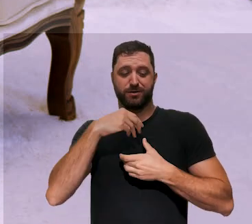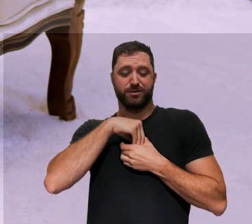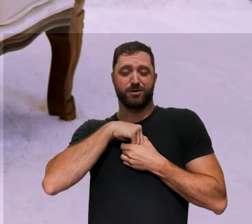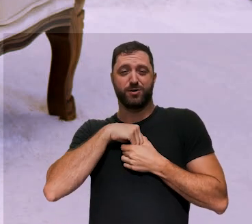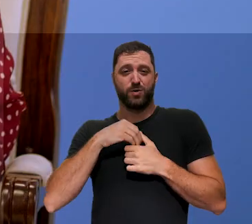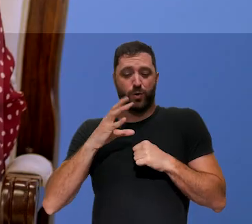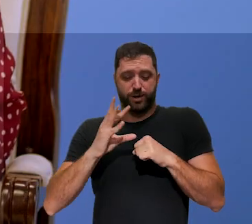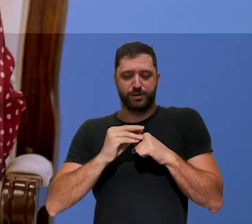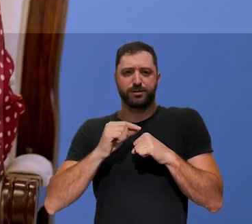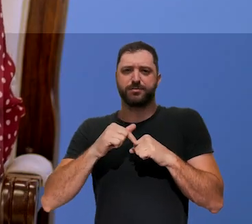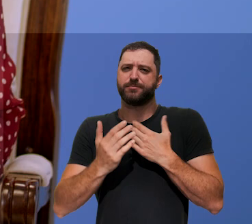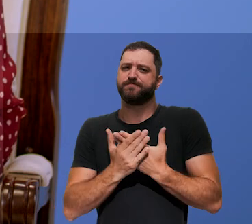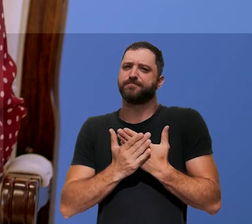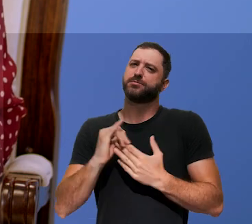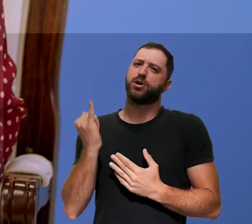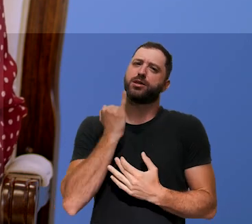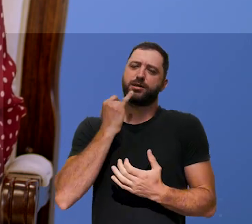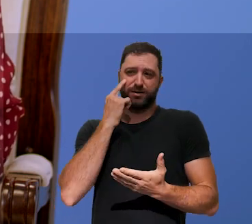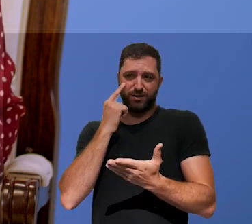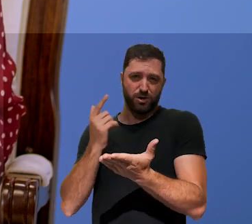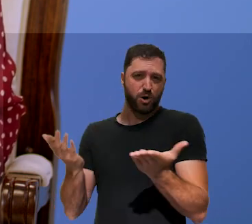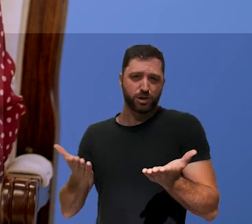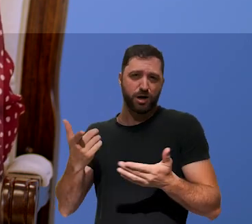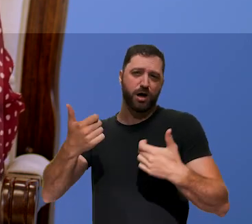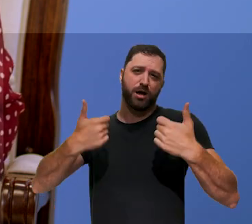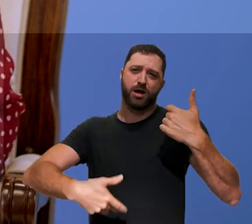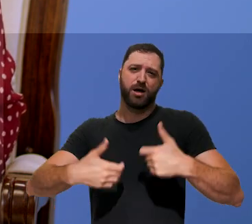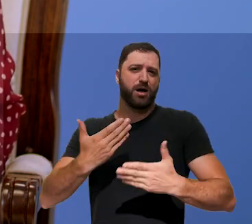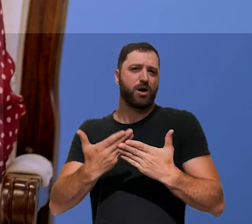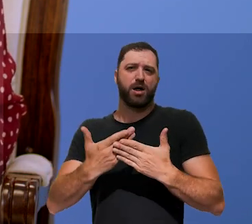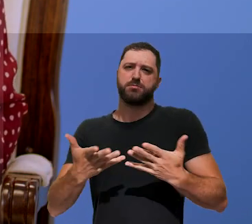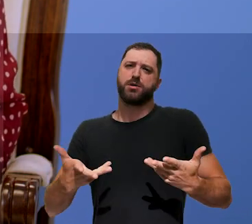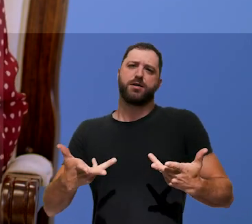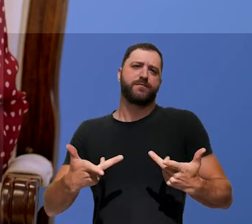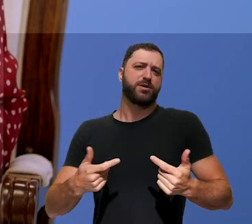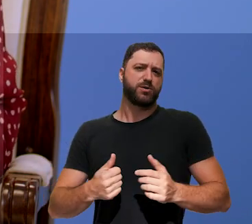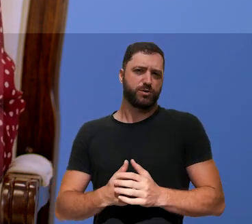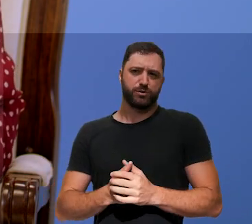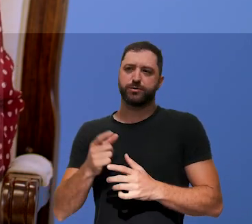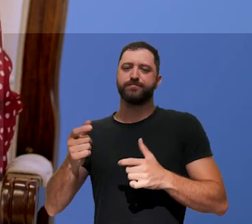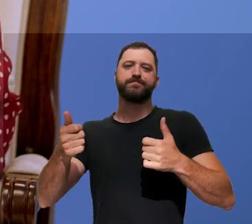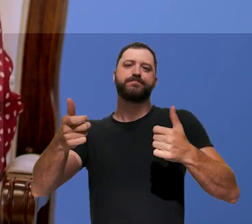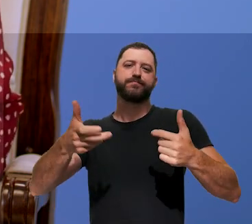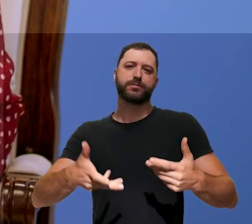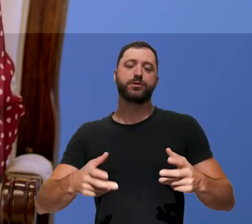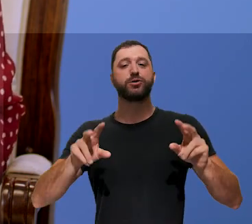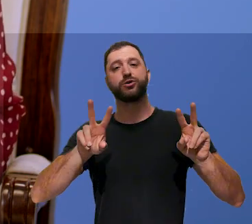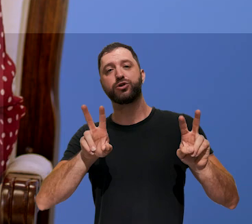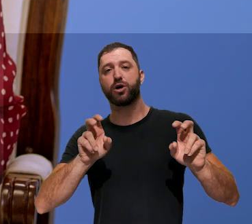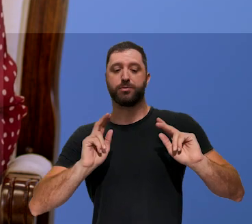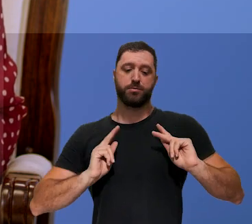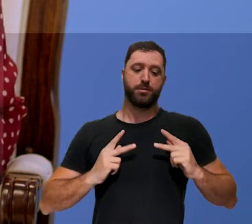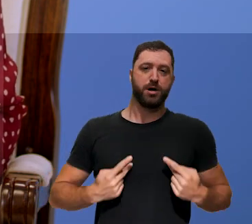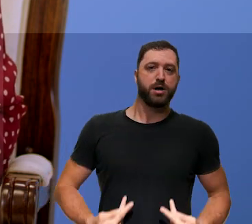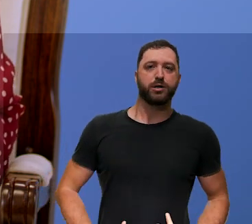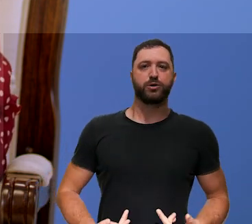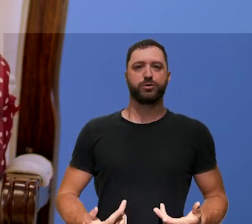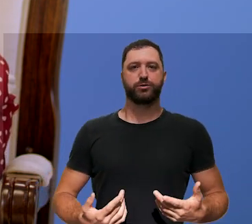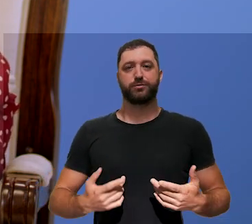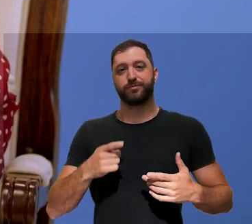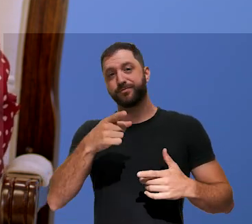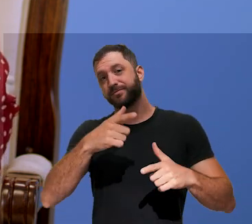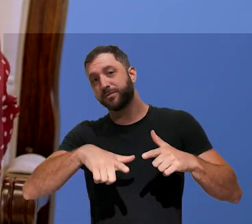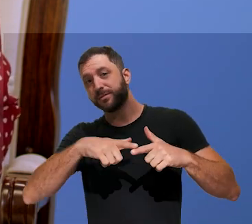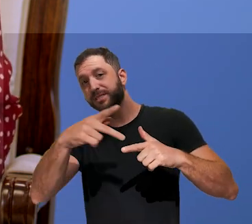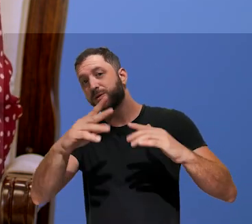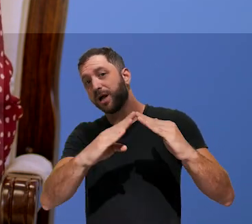que liberta. Então, aqui hoje foi uma aula de conhecimento, um pouco sobre o ser humano, talvez um pouco sobre o que